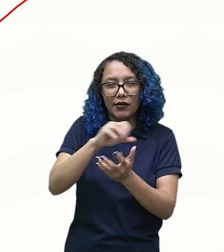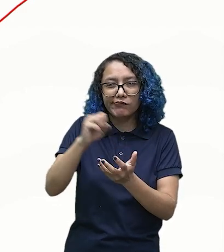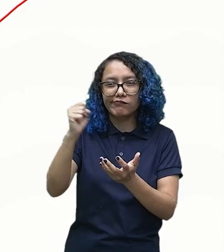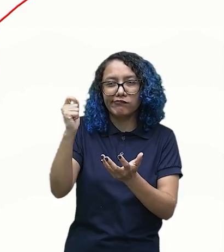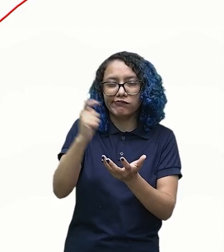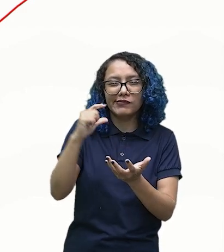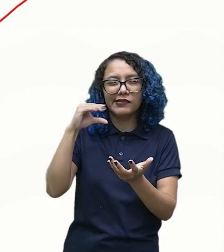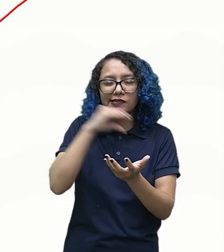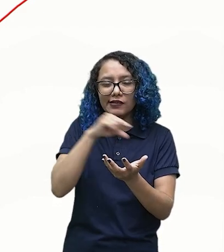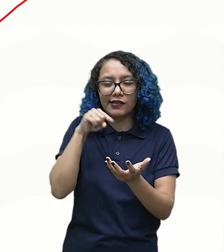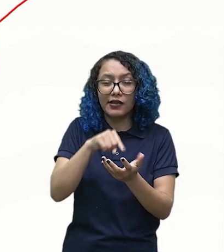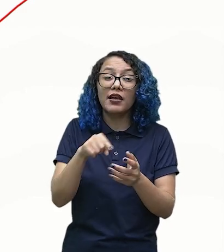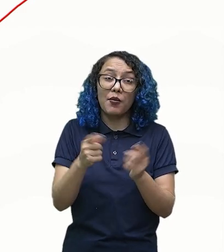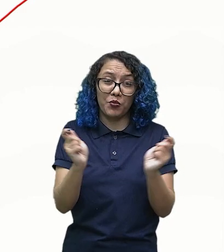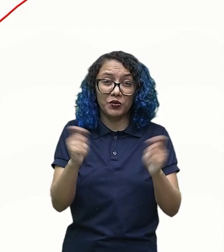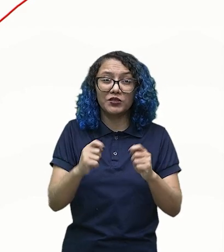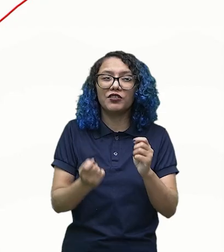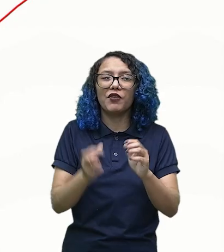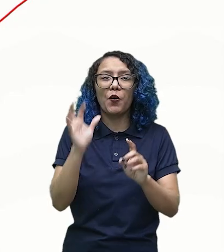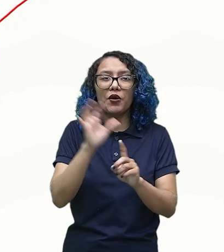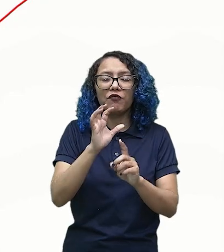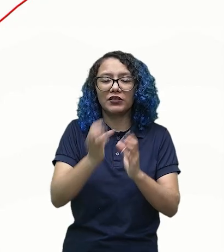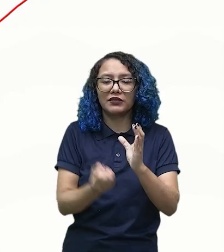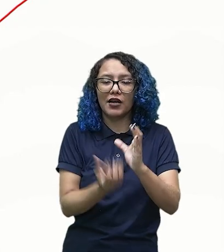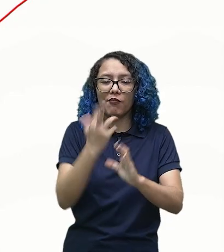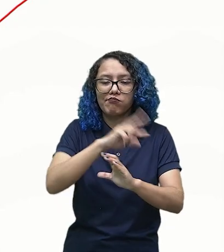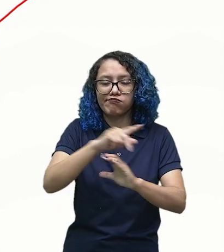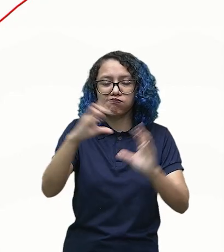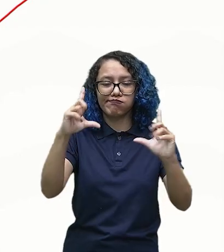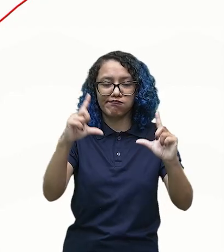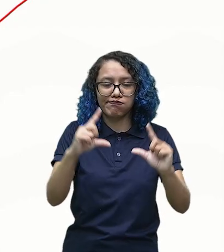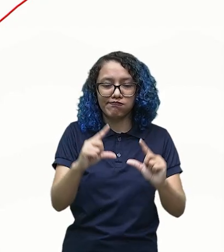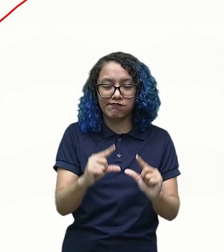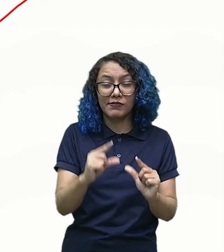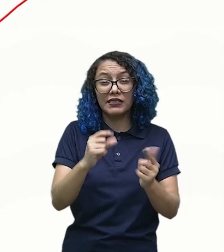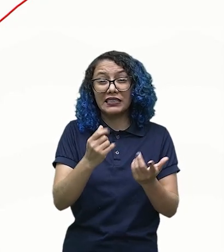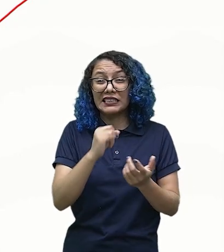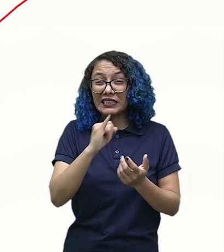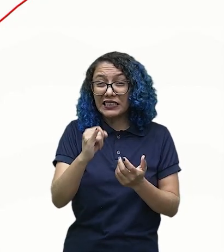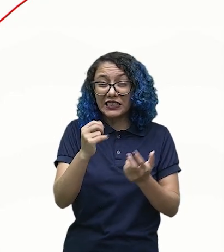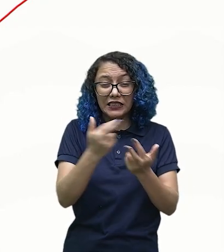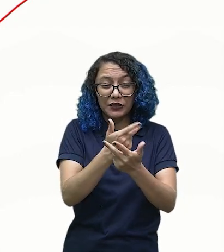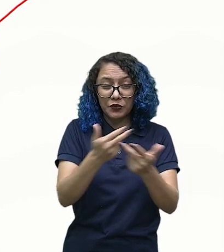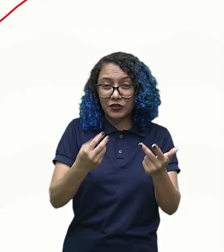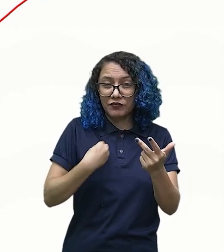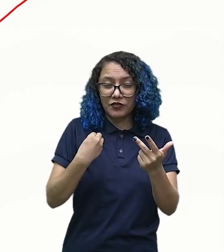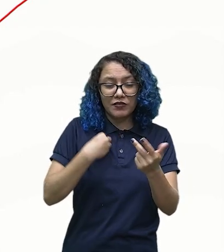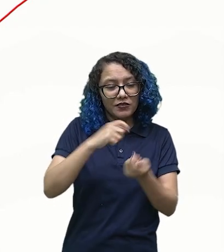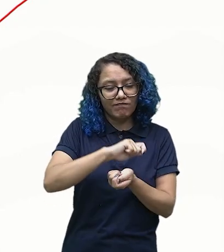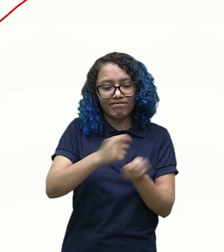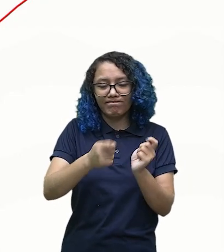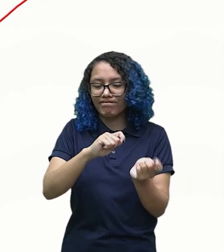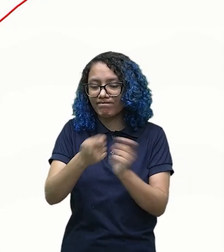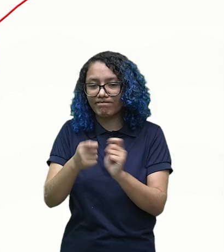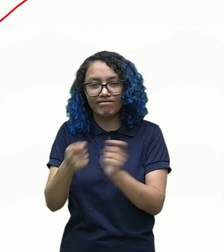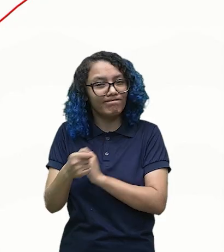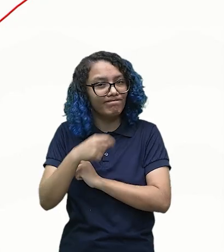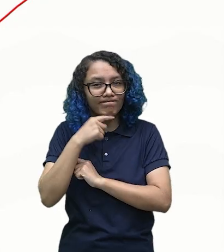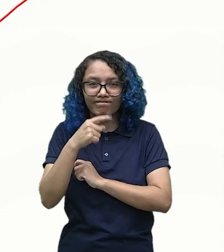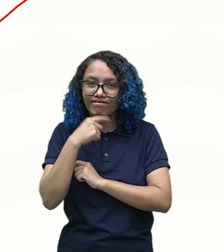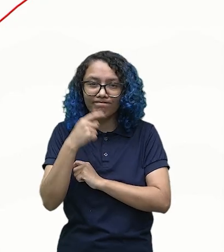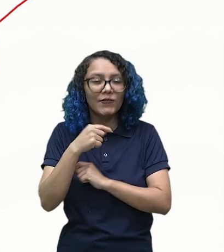uma redução da biodiversidade, ou seja, espécies que não conseguem se adaptar a essa alteração extrema